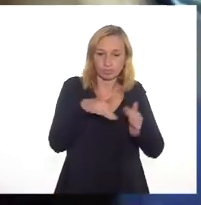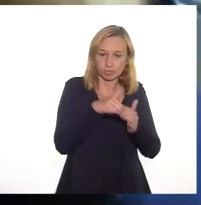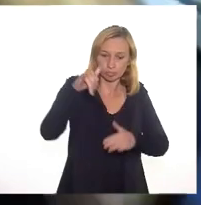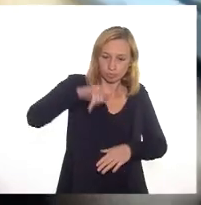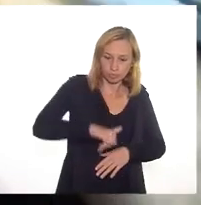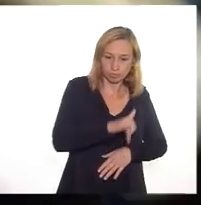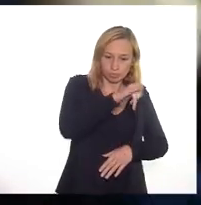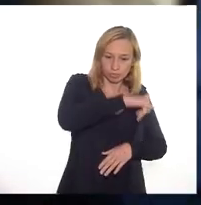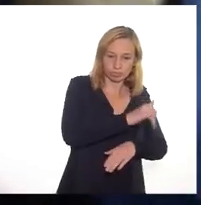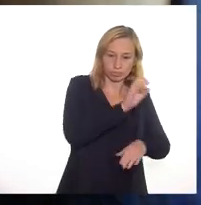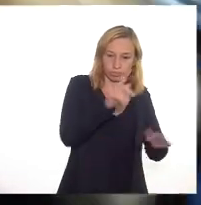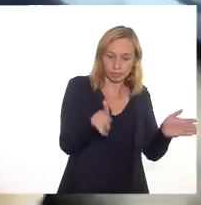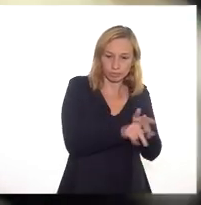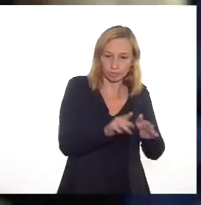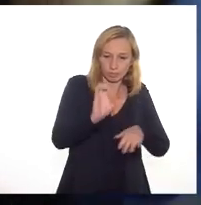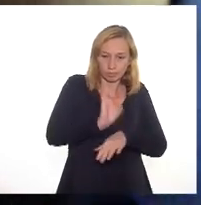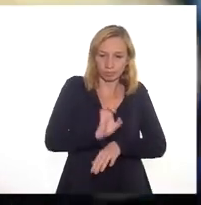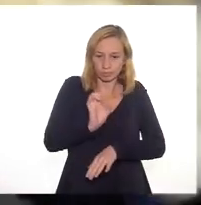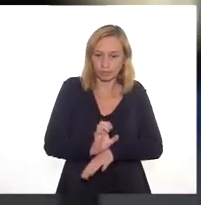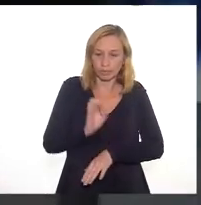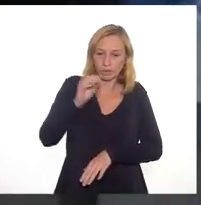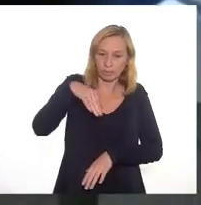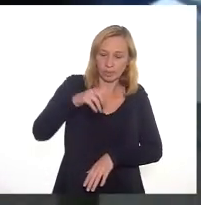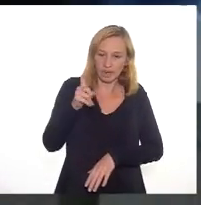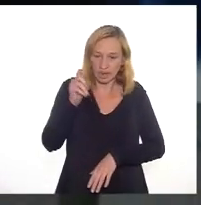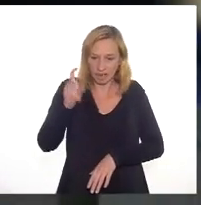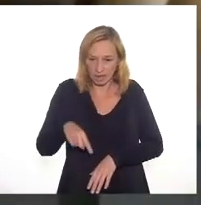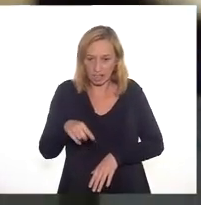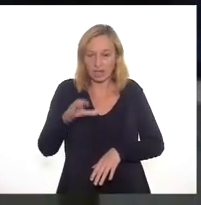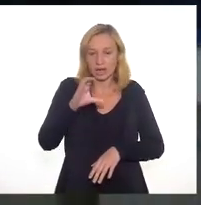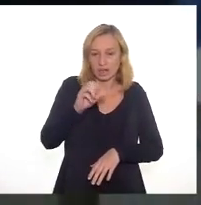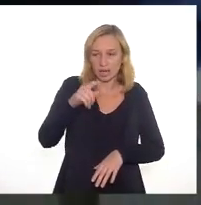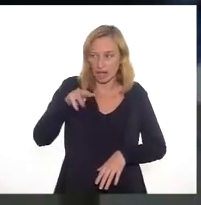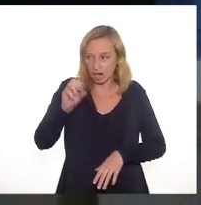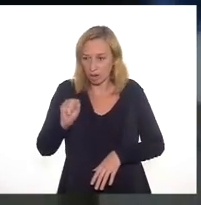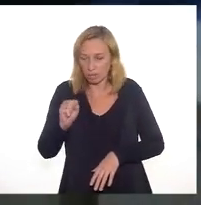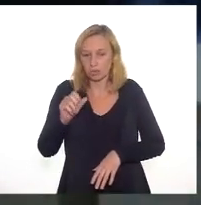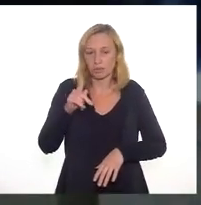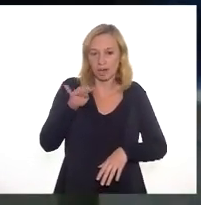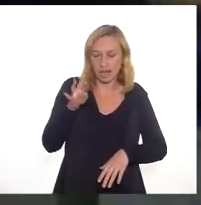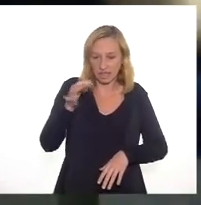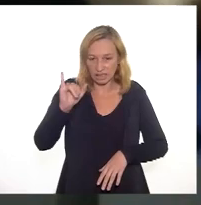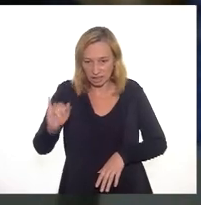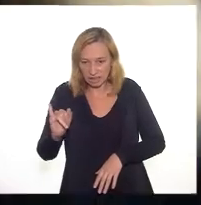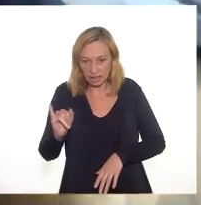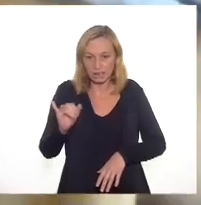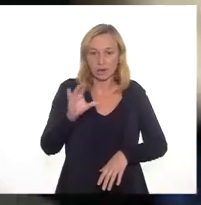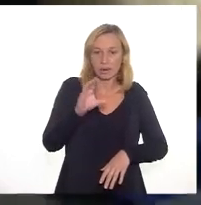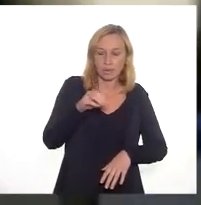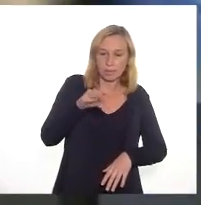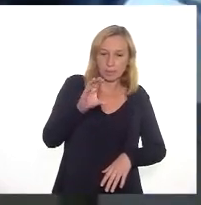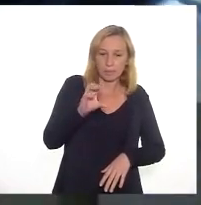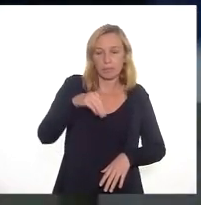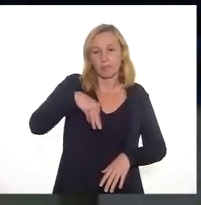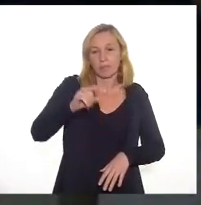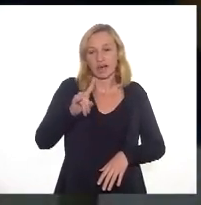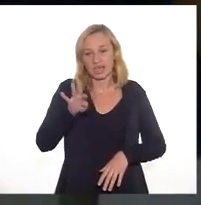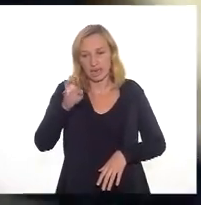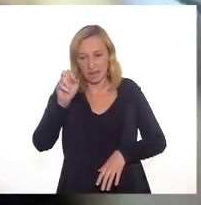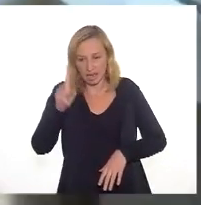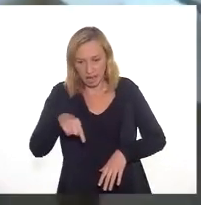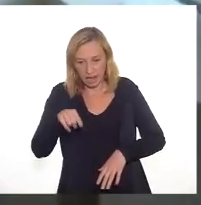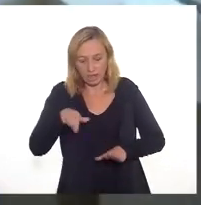do nosso estado. Macaé, Campos, Paraty, Angra, Maricá,